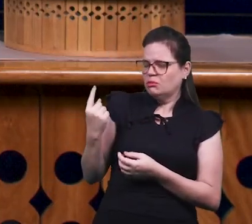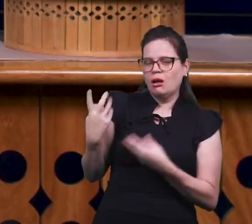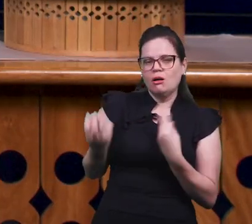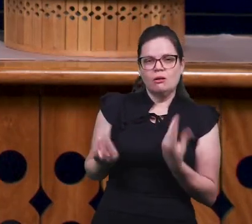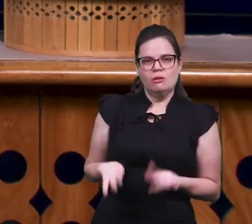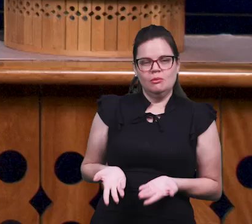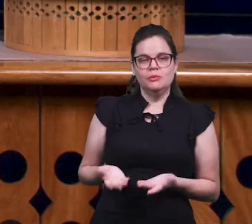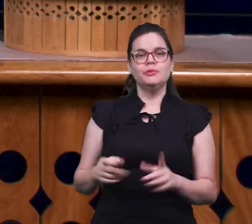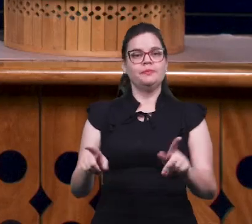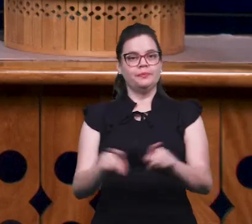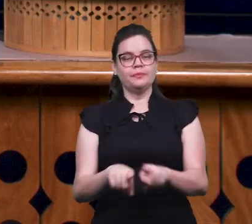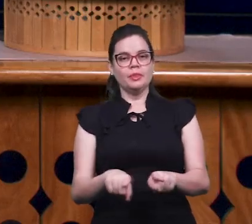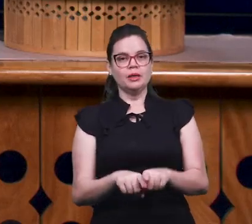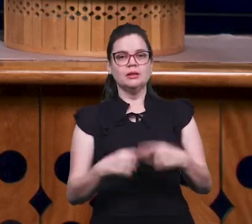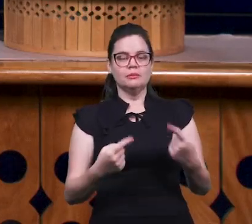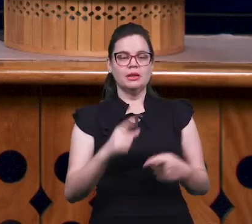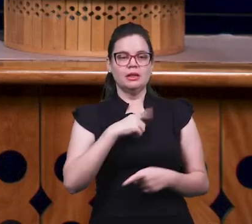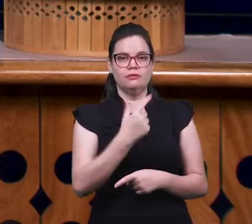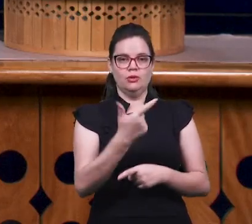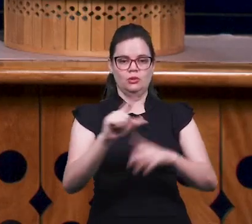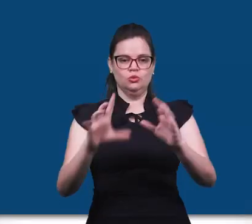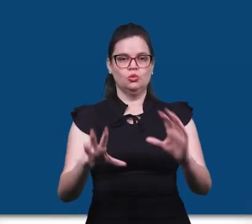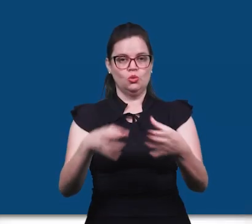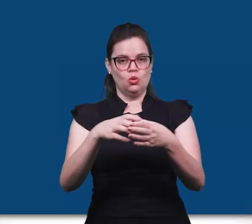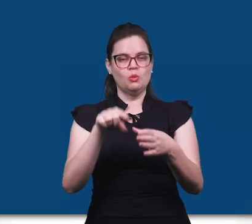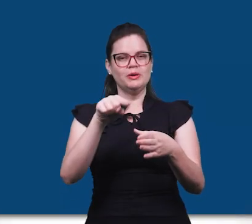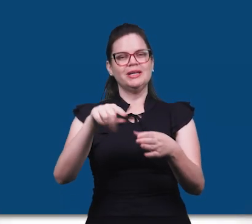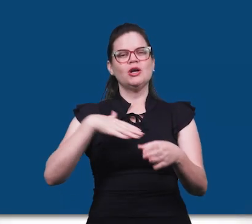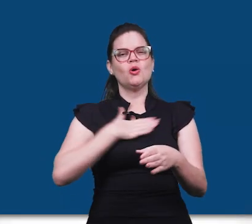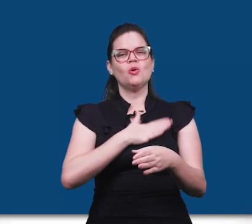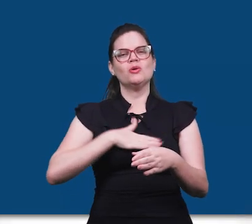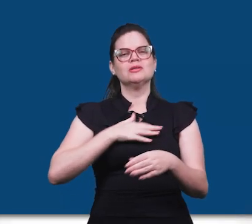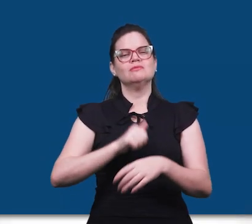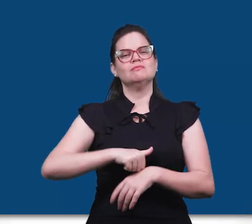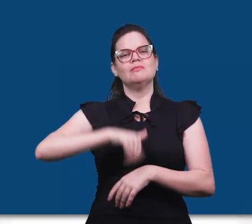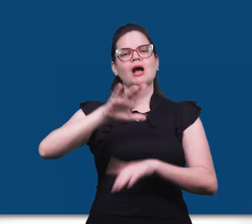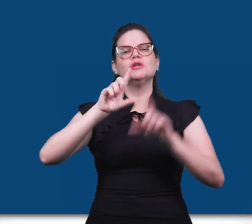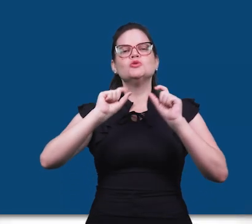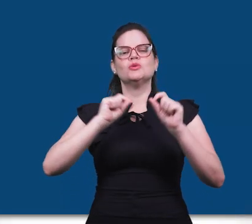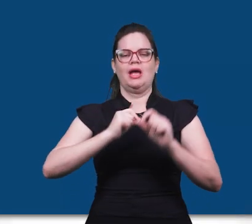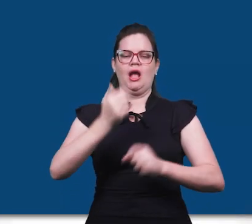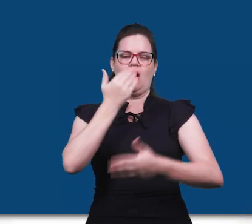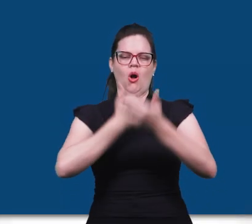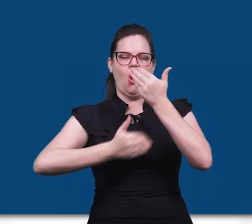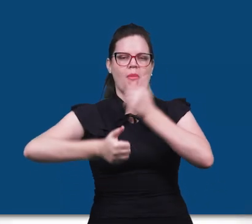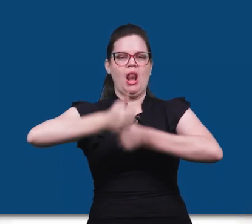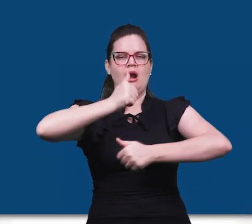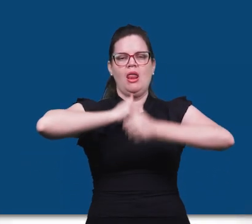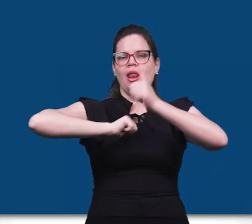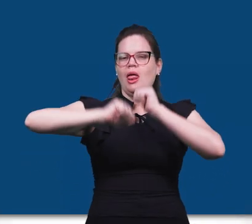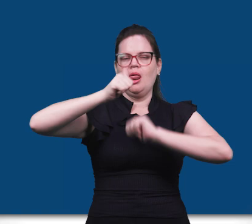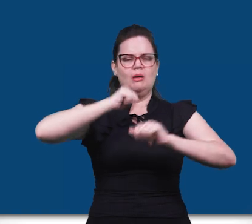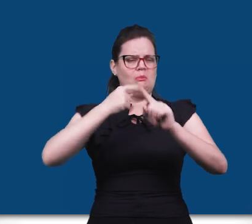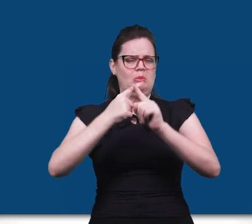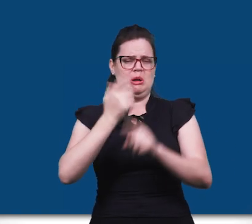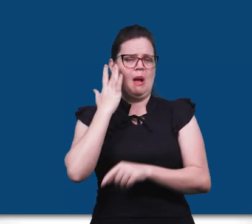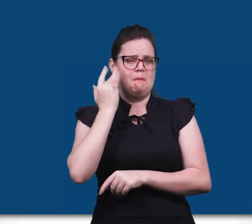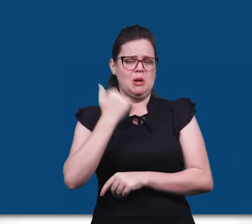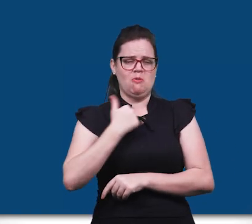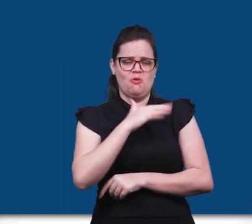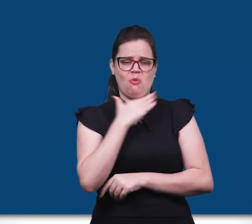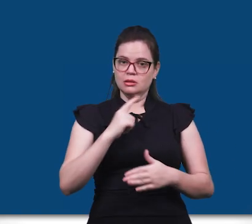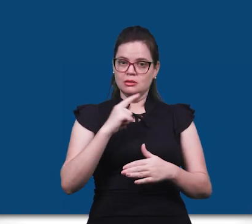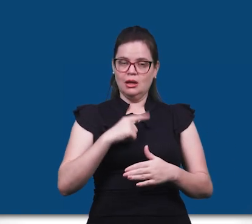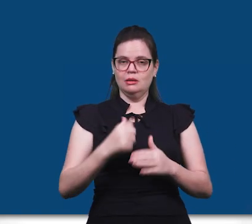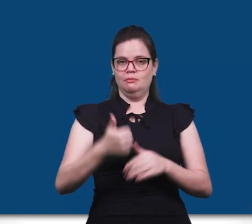mesma forma, que os epicureus pregavam o prazer, comamos e bebamos, porque amanhã morreremos. O que eles pregavam era isso,